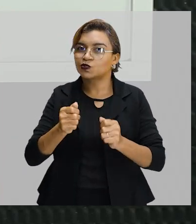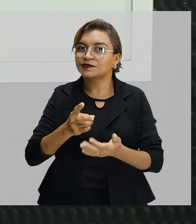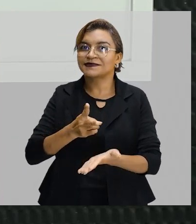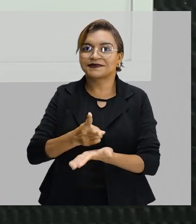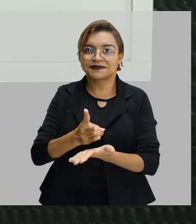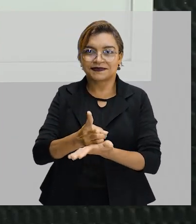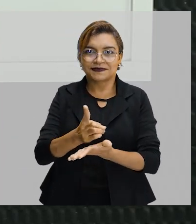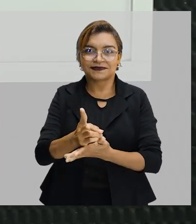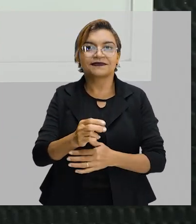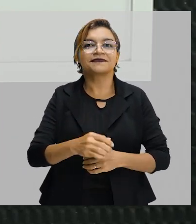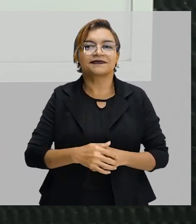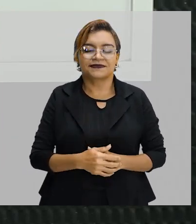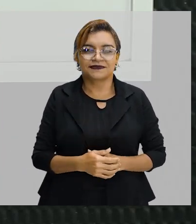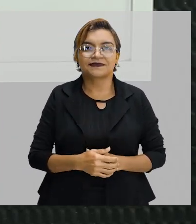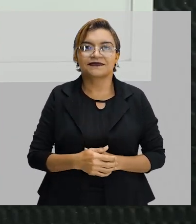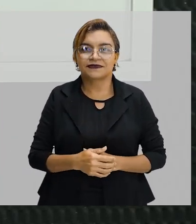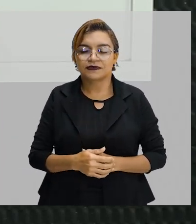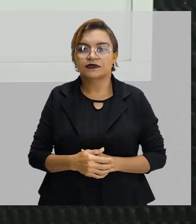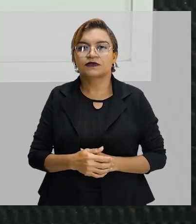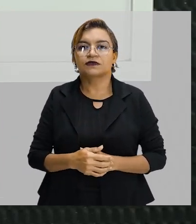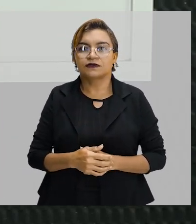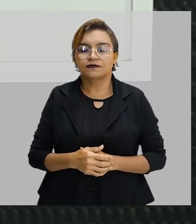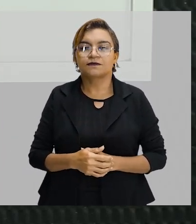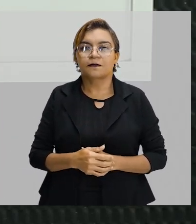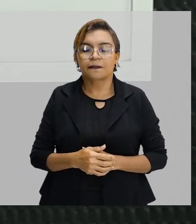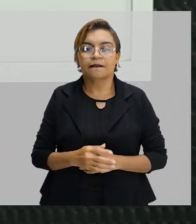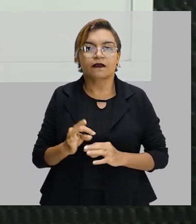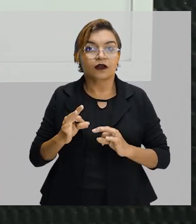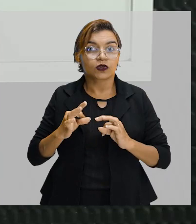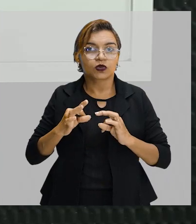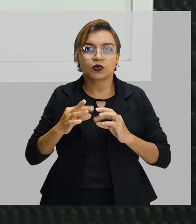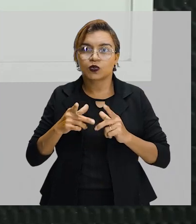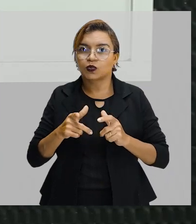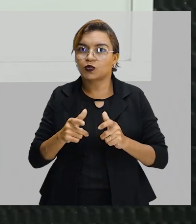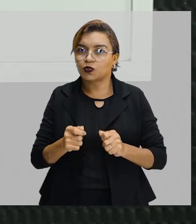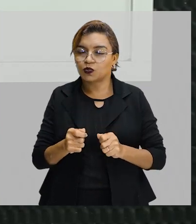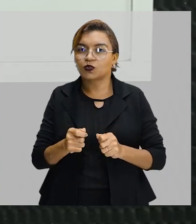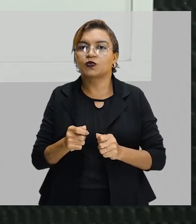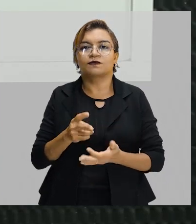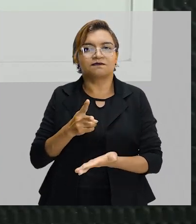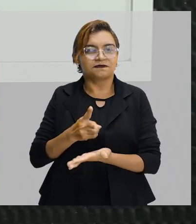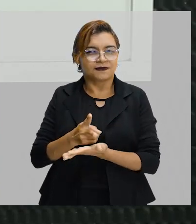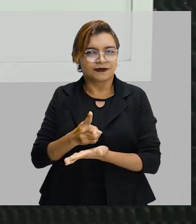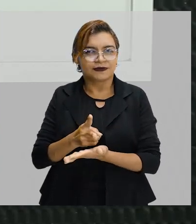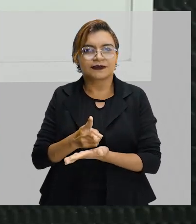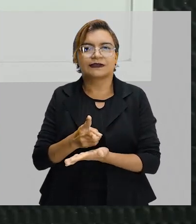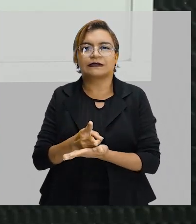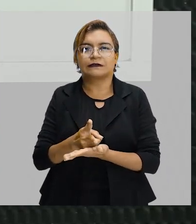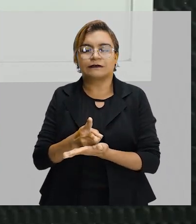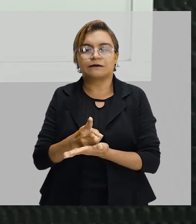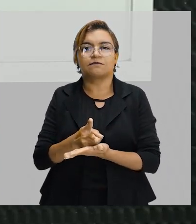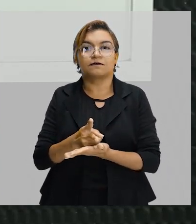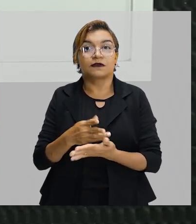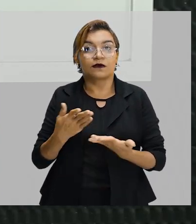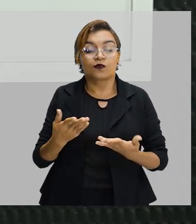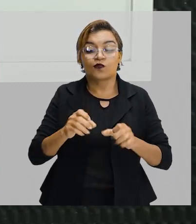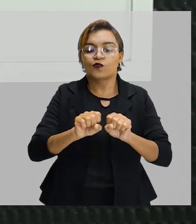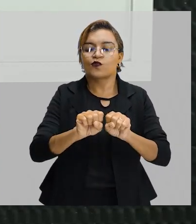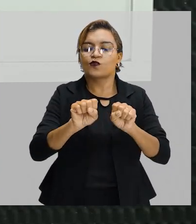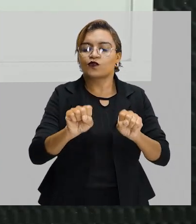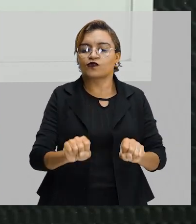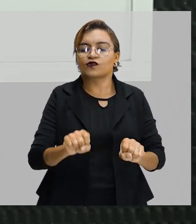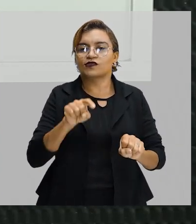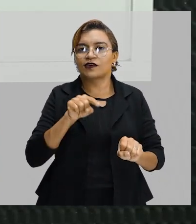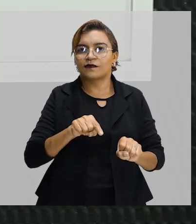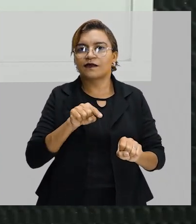mantém, certo? Tudo ali se mantém, tudo se conserva. Por isso que o sistema